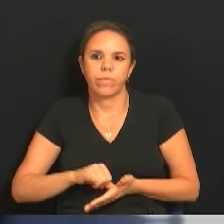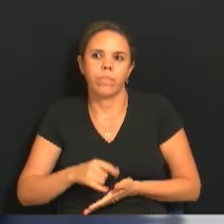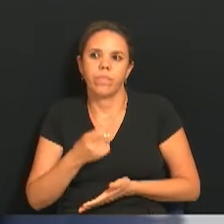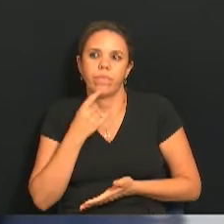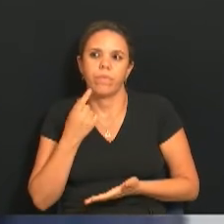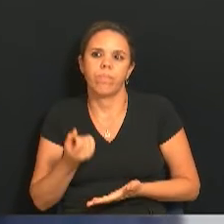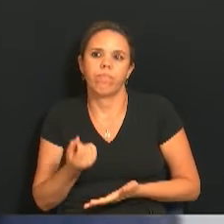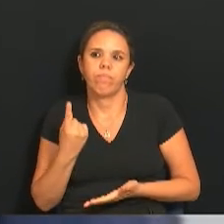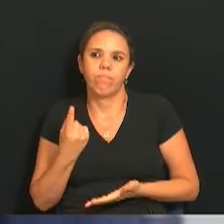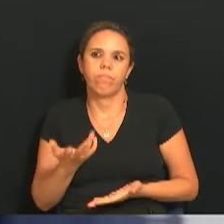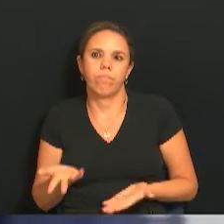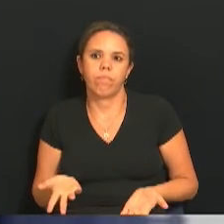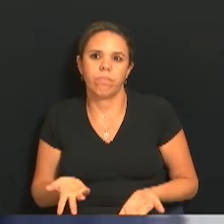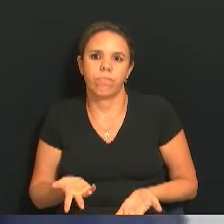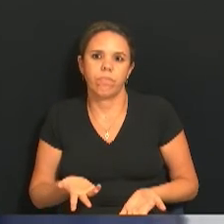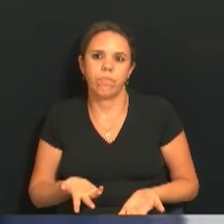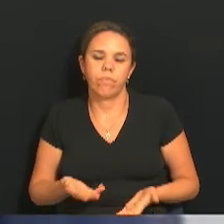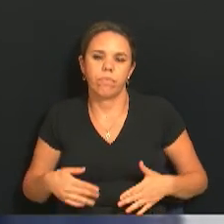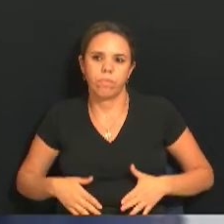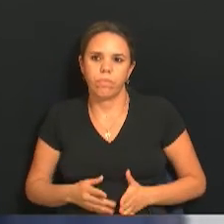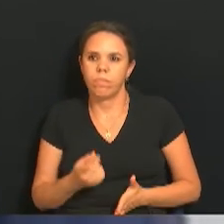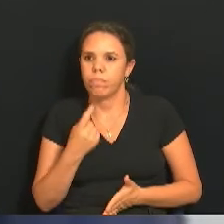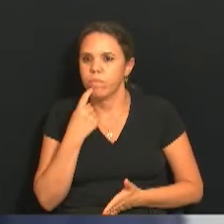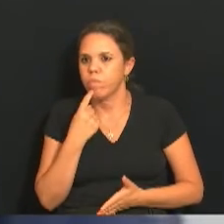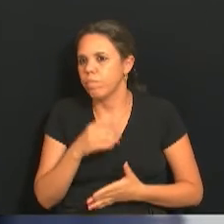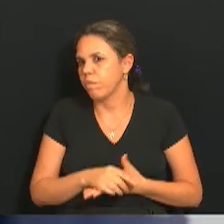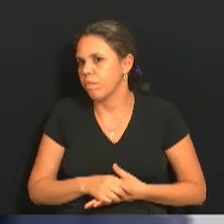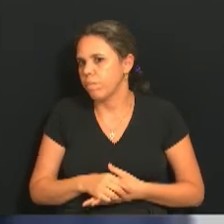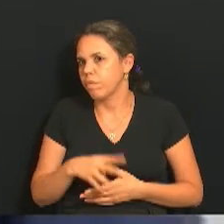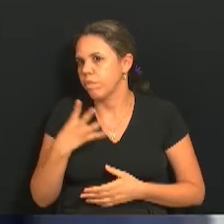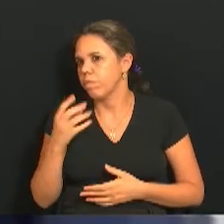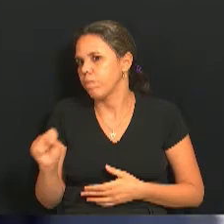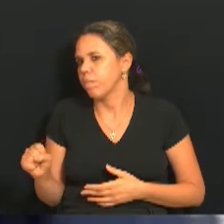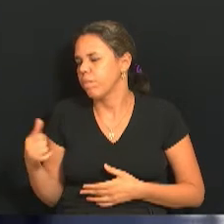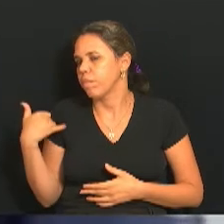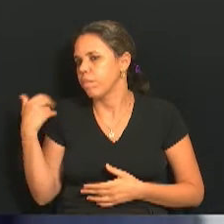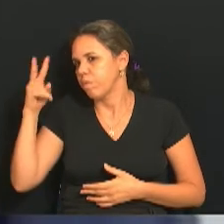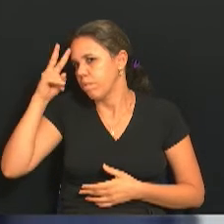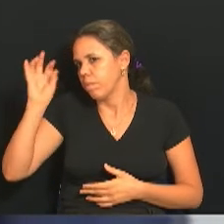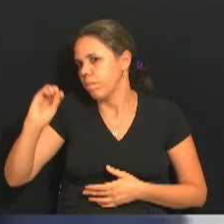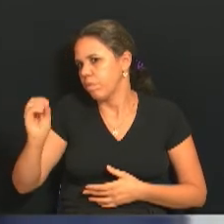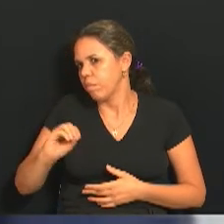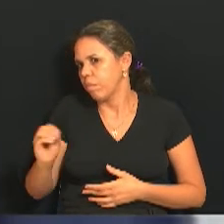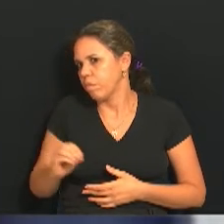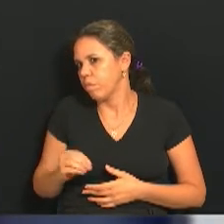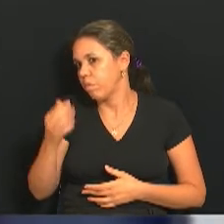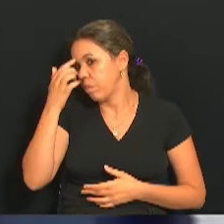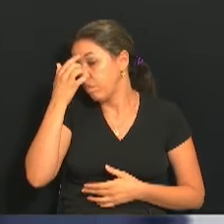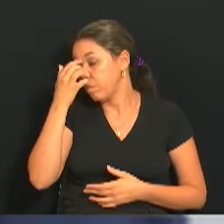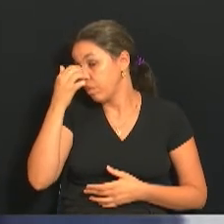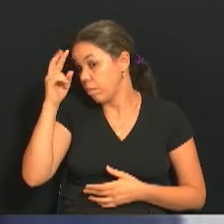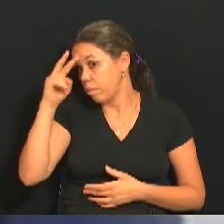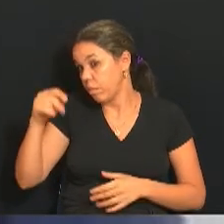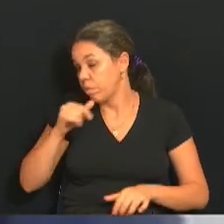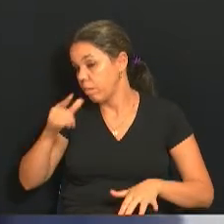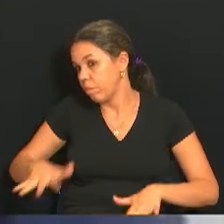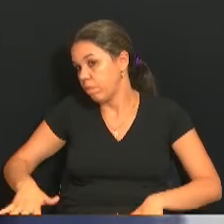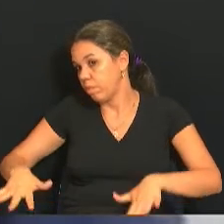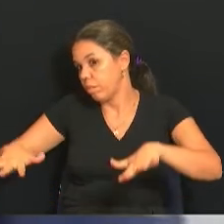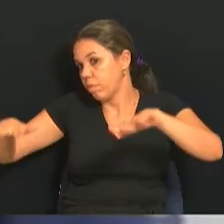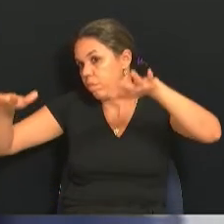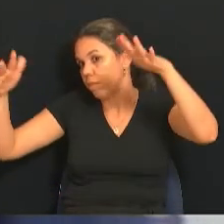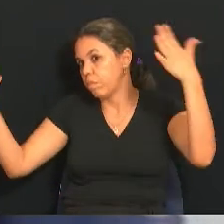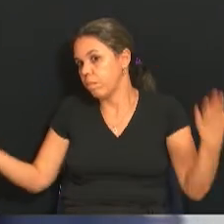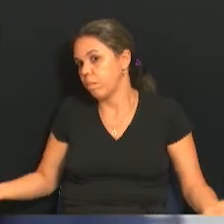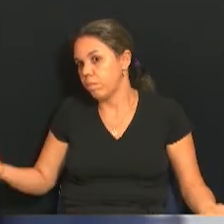Campinas. Eu sou nascido em Campinas, tenho 48, não me lembro dos 48, mas me lembro da minha infância e de